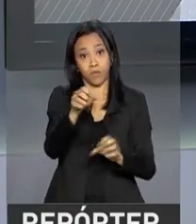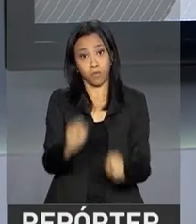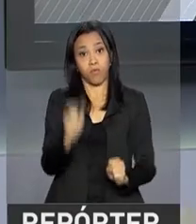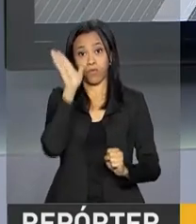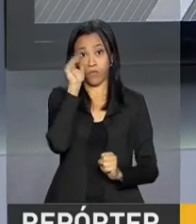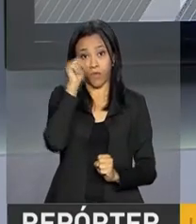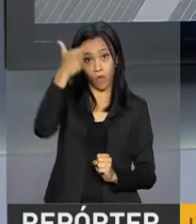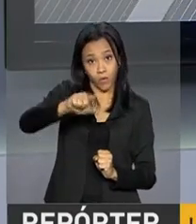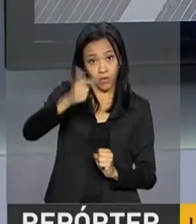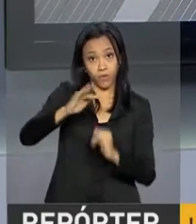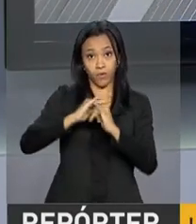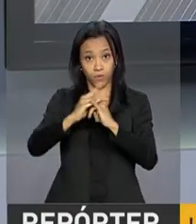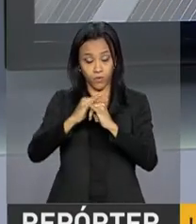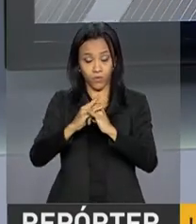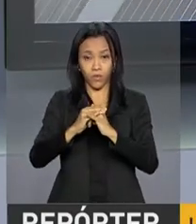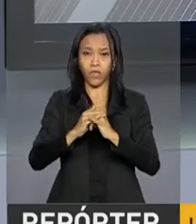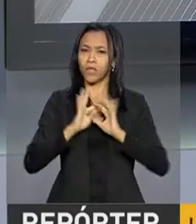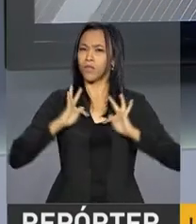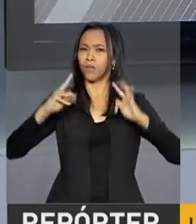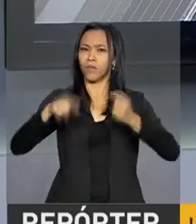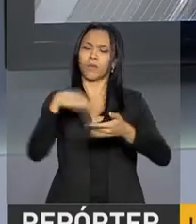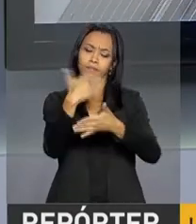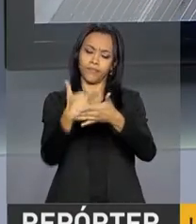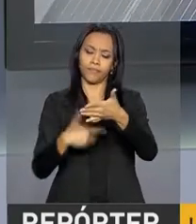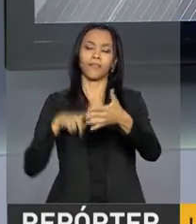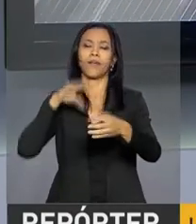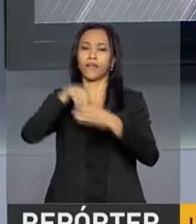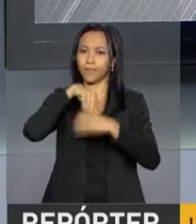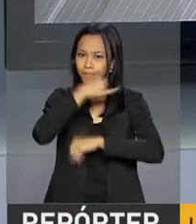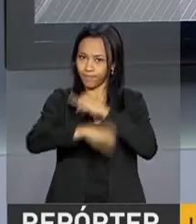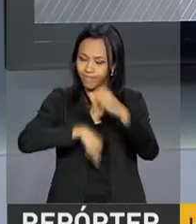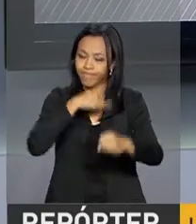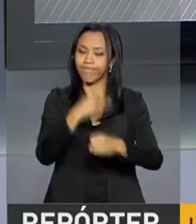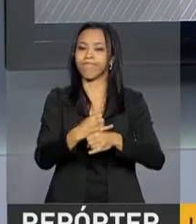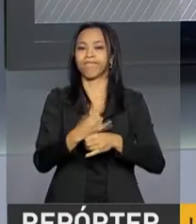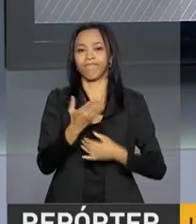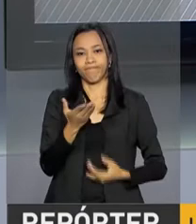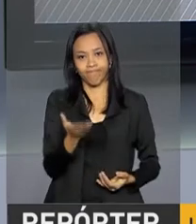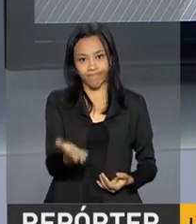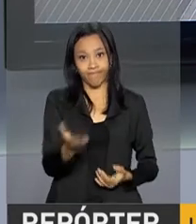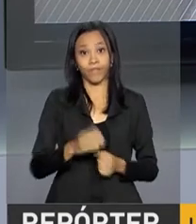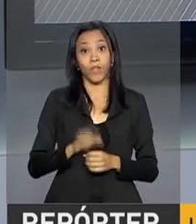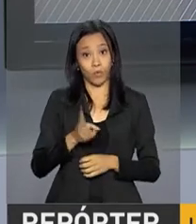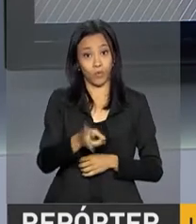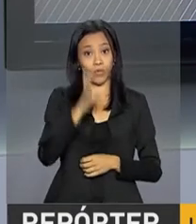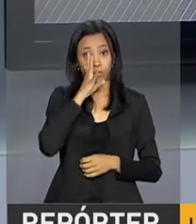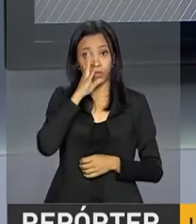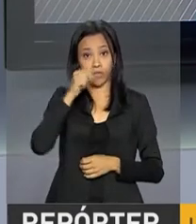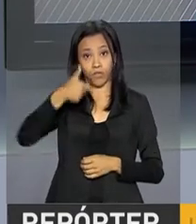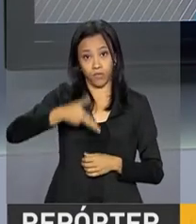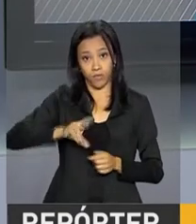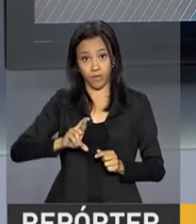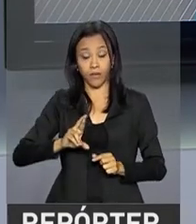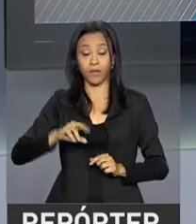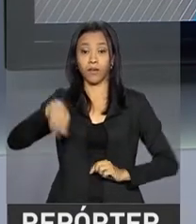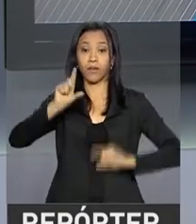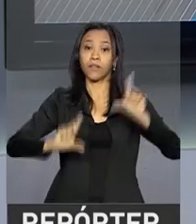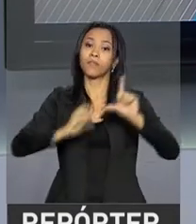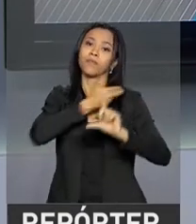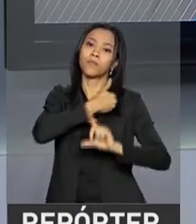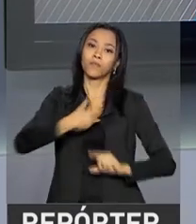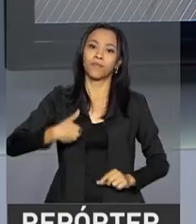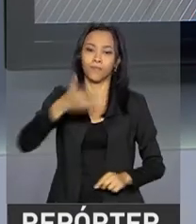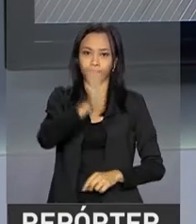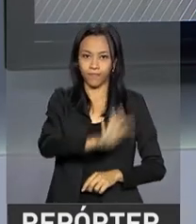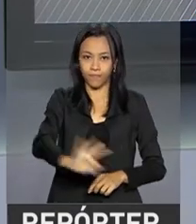rever as reportagens no youtube e toda a nossa programação também está na página da nbr na internet continue com a gente e nbr a